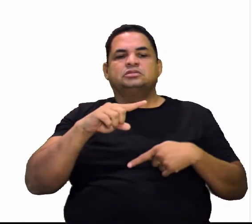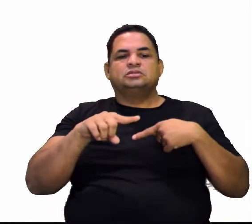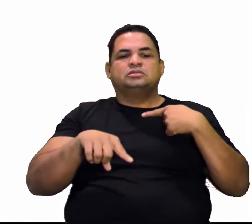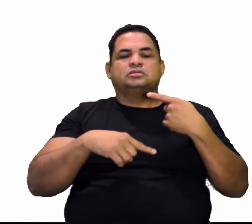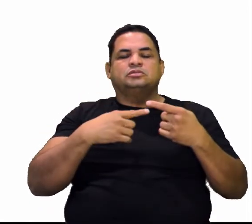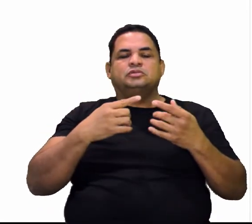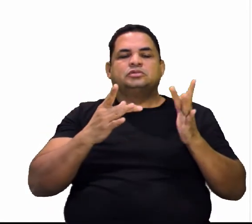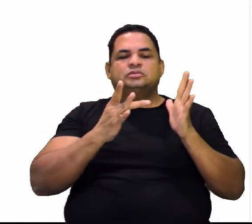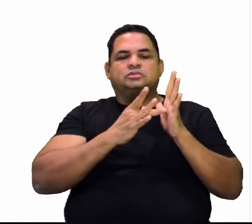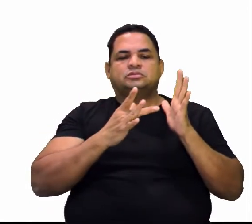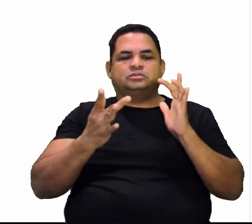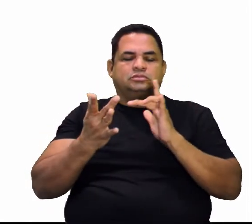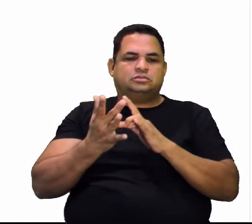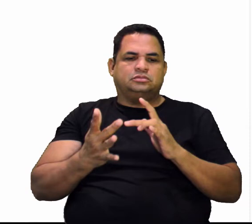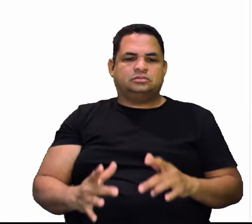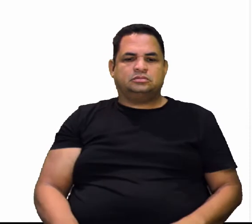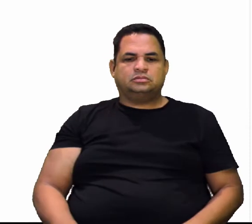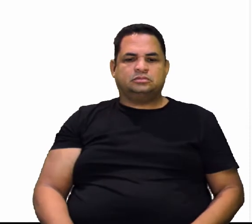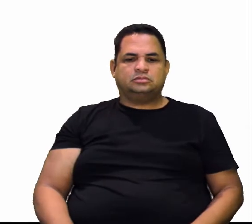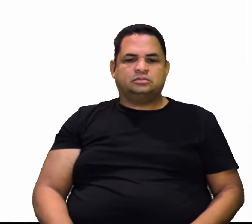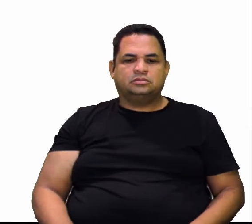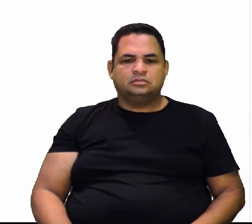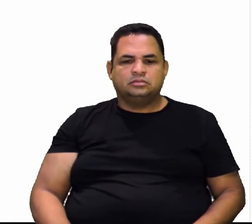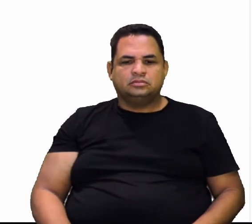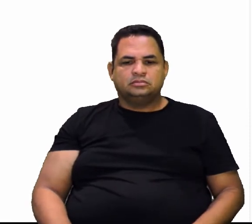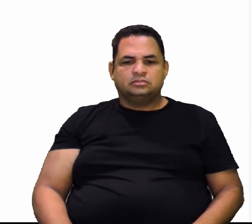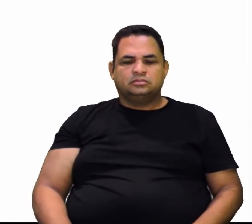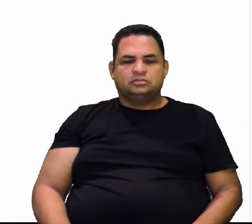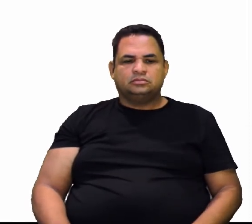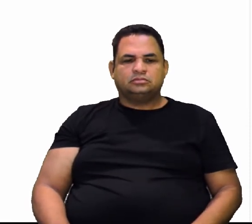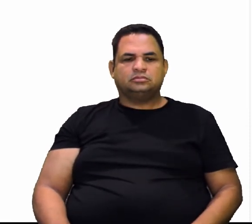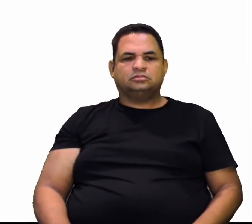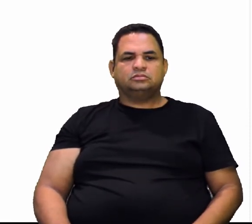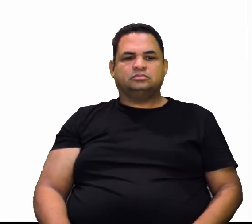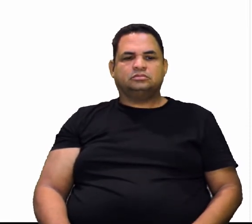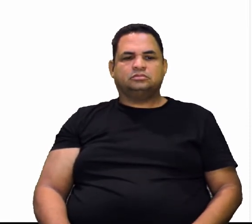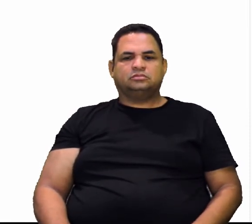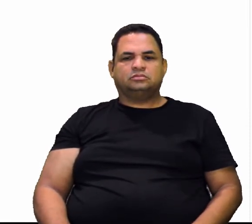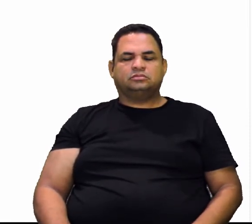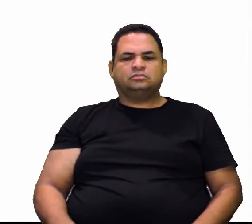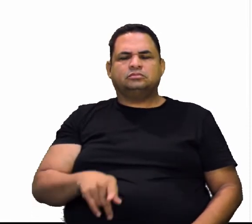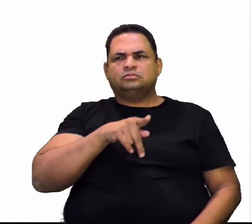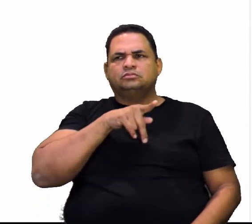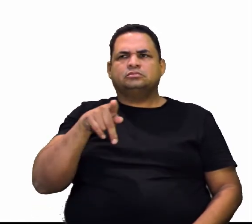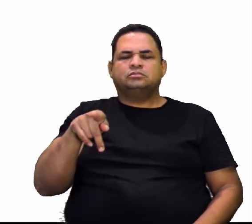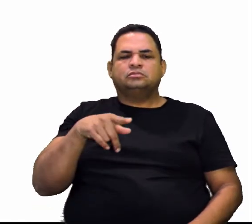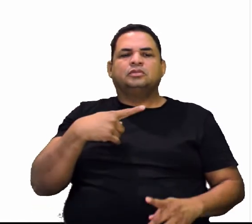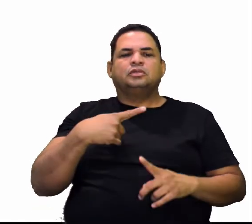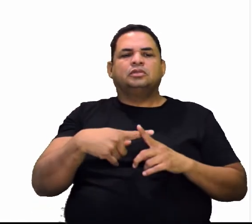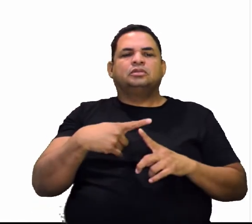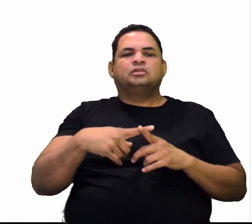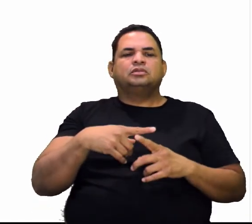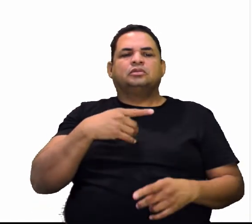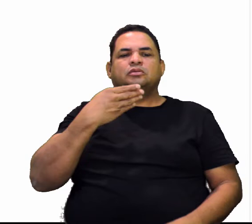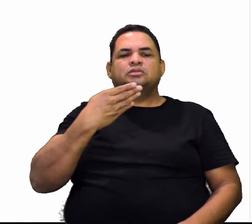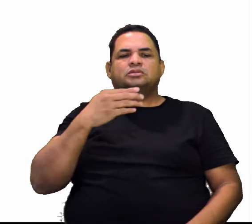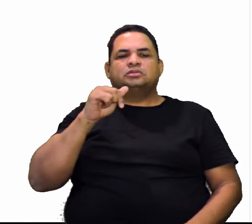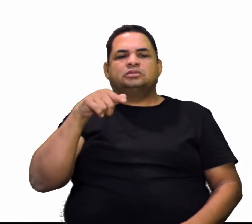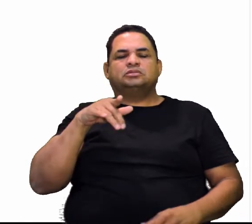476 depois de Cristo. Em 476. Professor, por que em